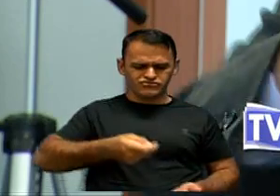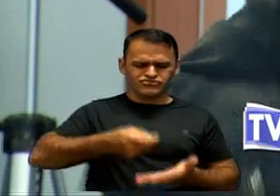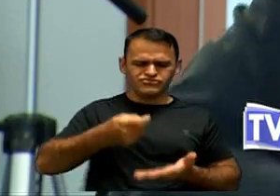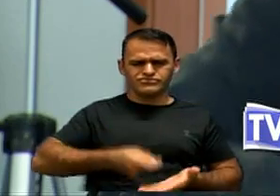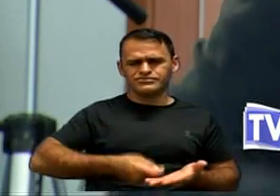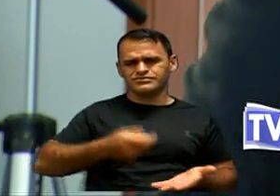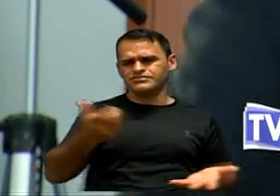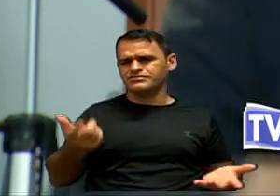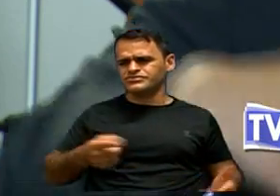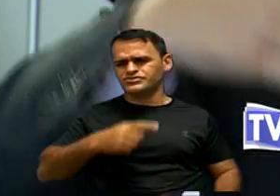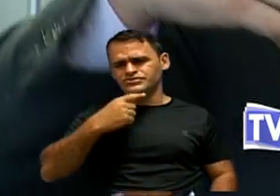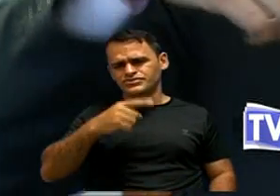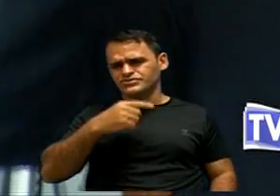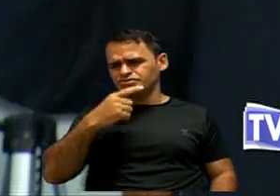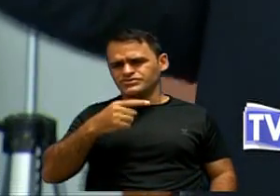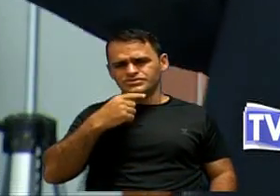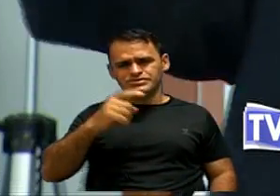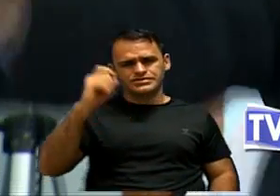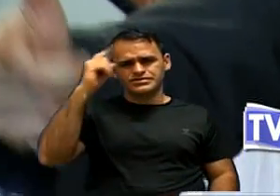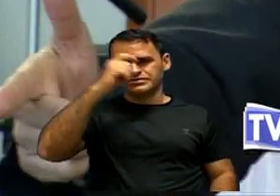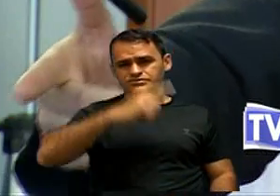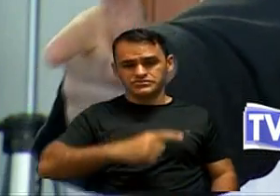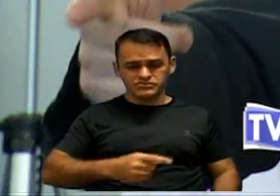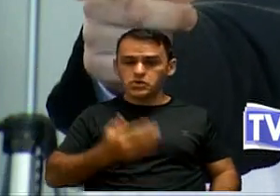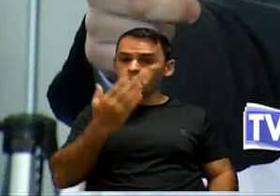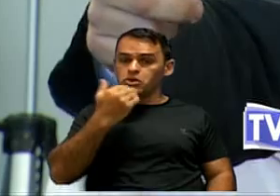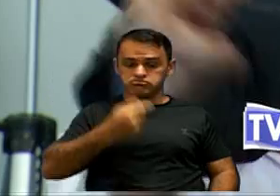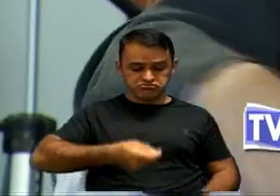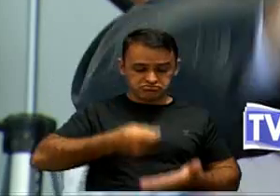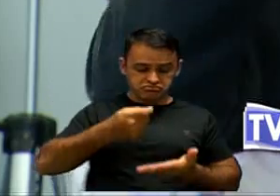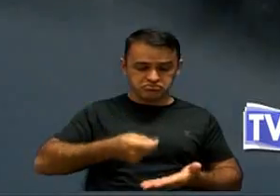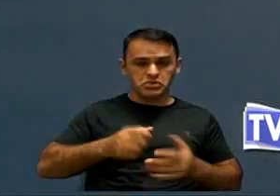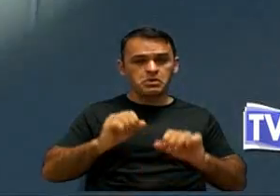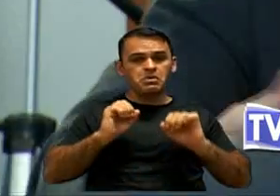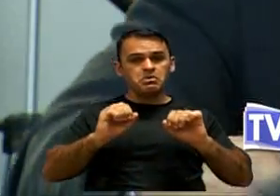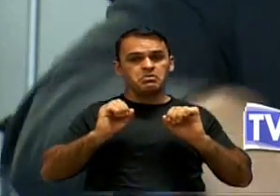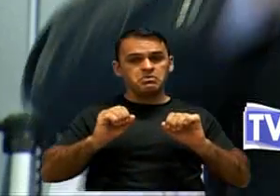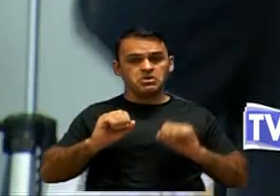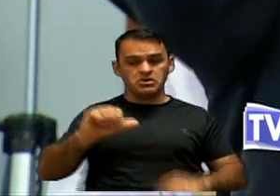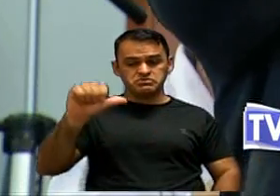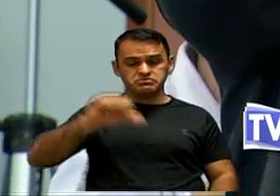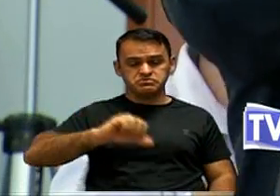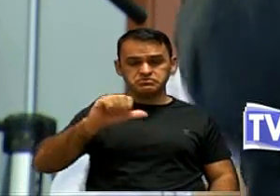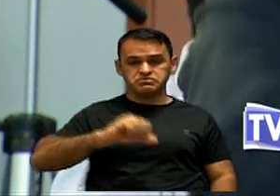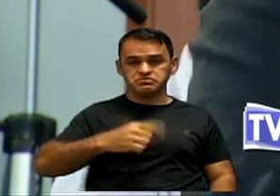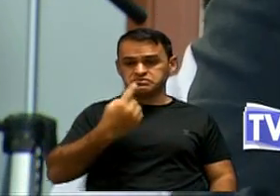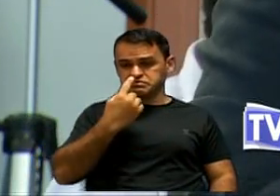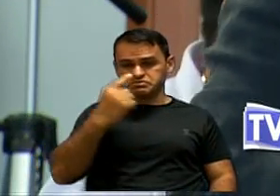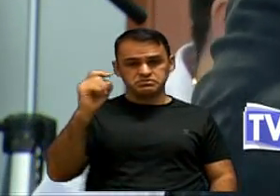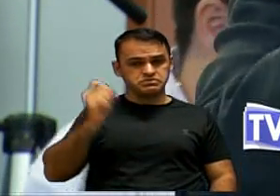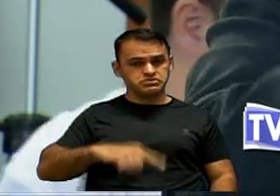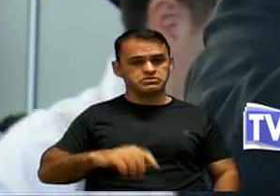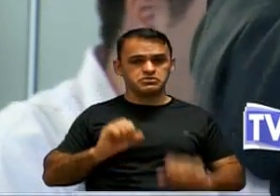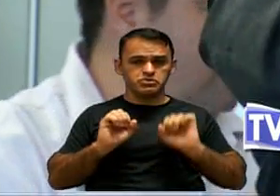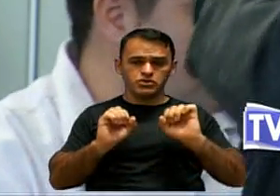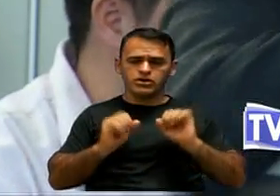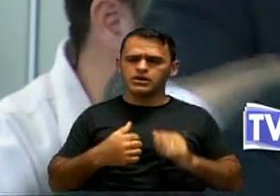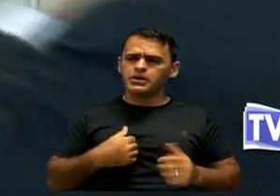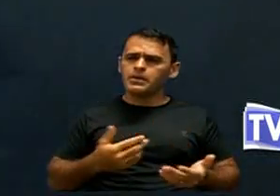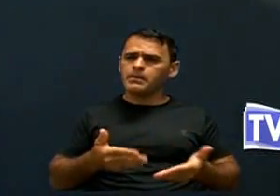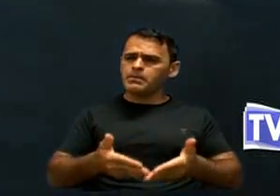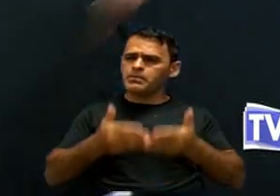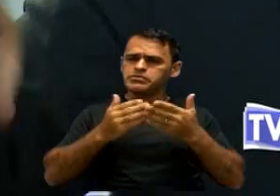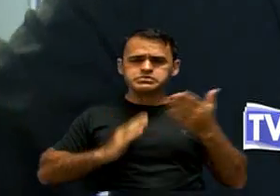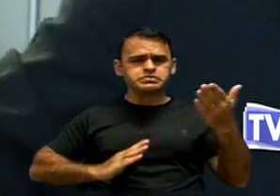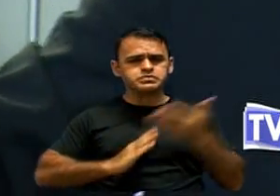no colo, na bolsa, às vezes pode azedar nesse calor e é proibido de comer. Então, eu quero aprovação hoje aqui, e meus